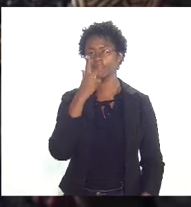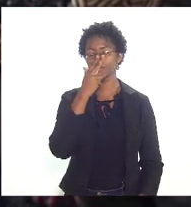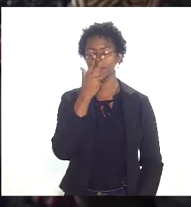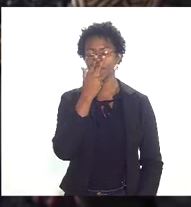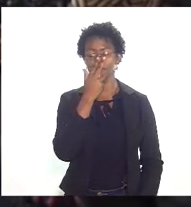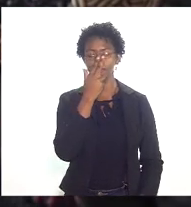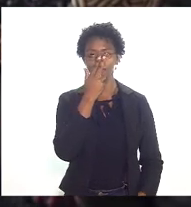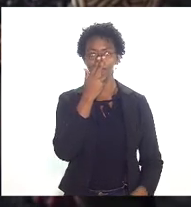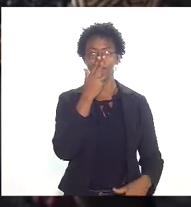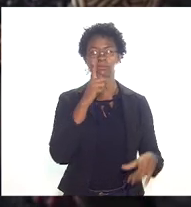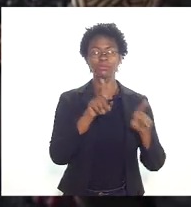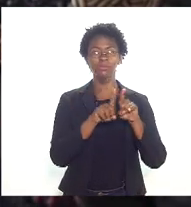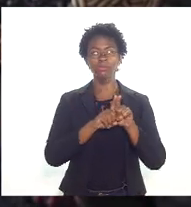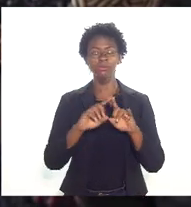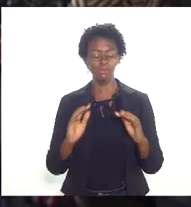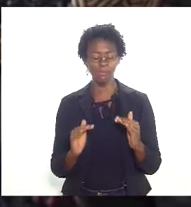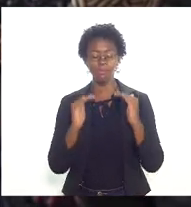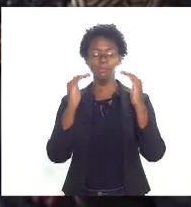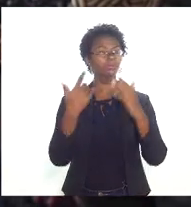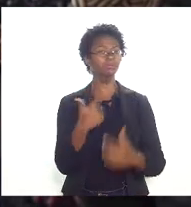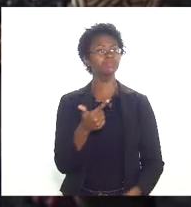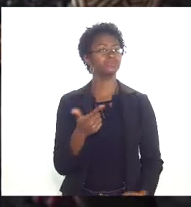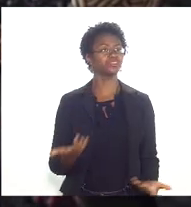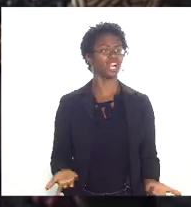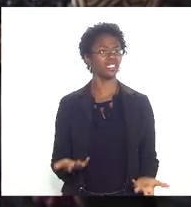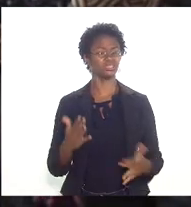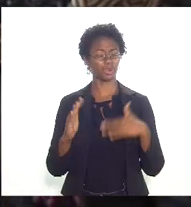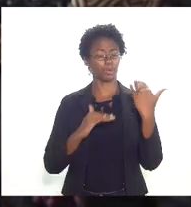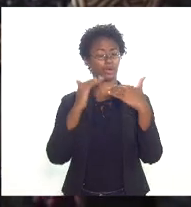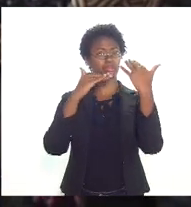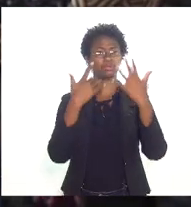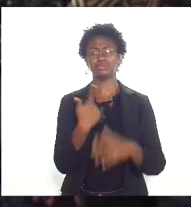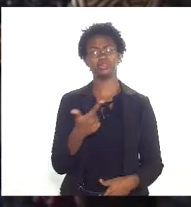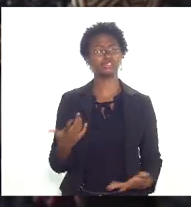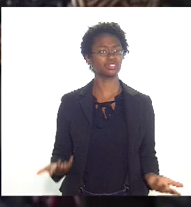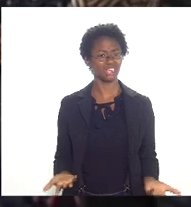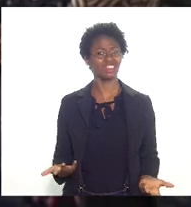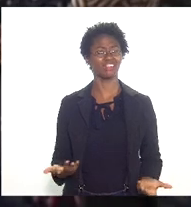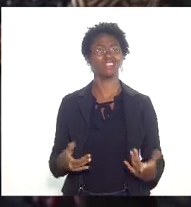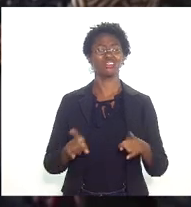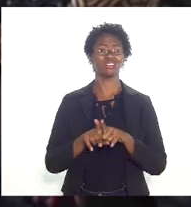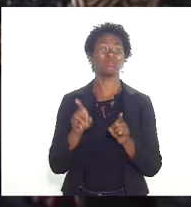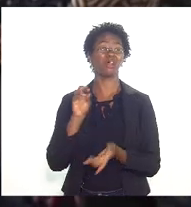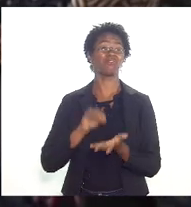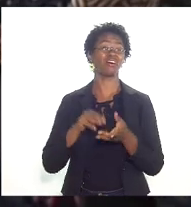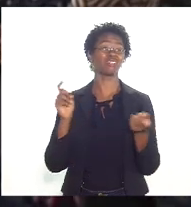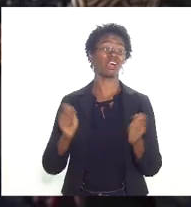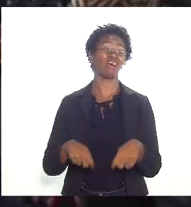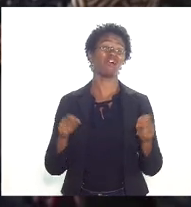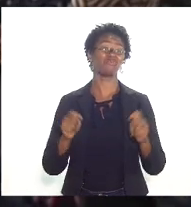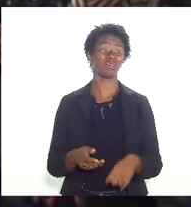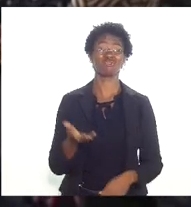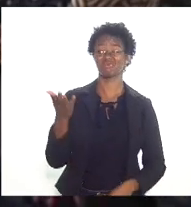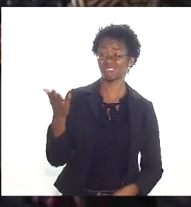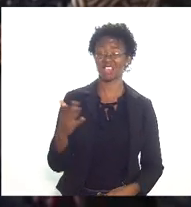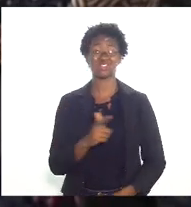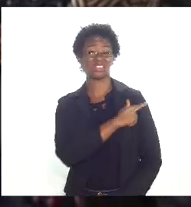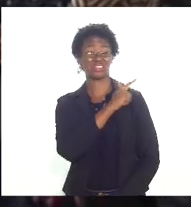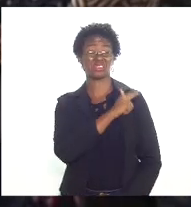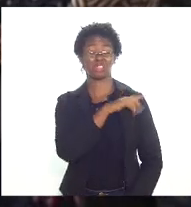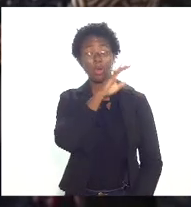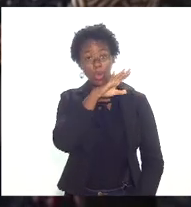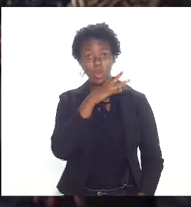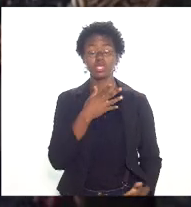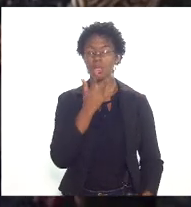existe promoção como se não bastasse tudo isso é a incompetência a má gestão ela